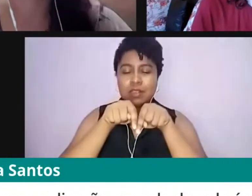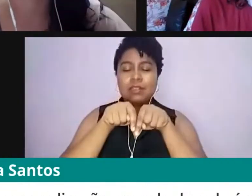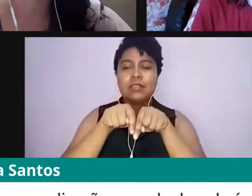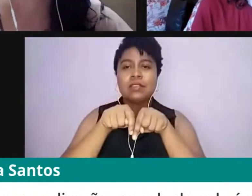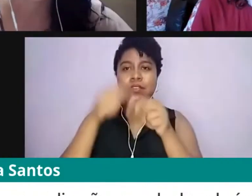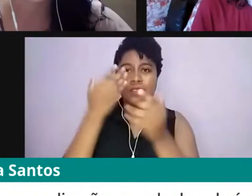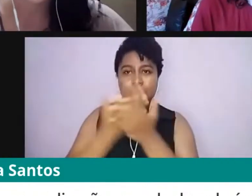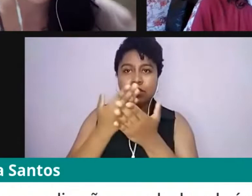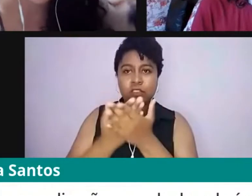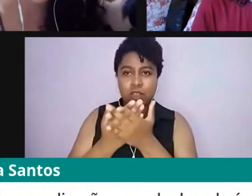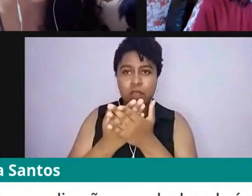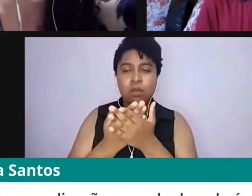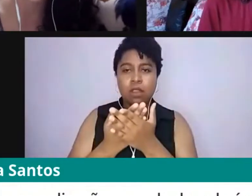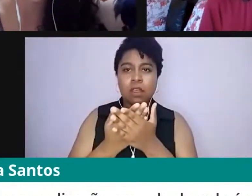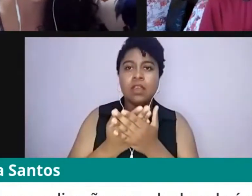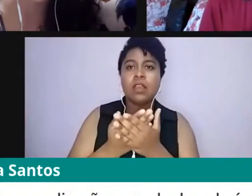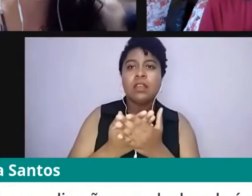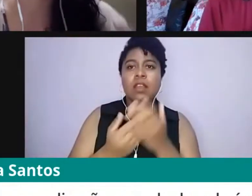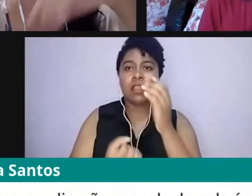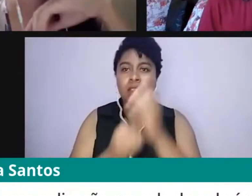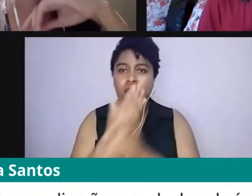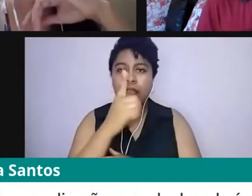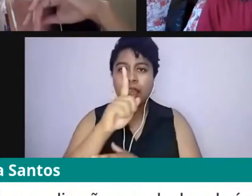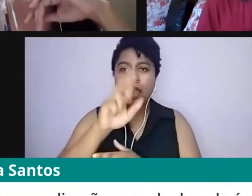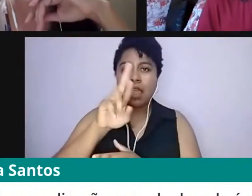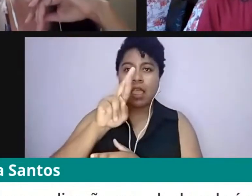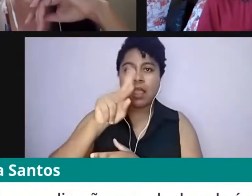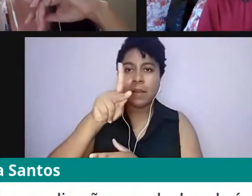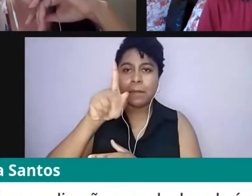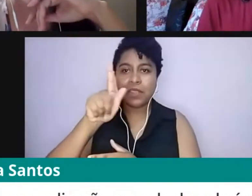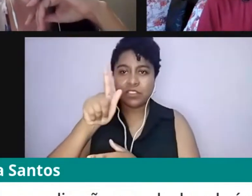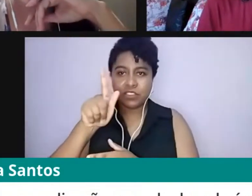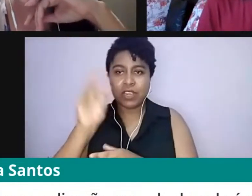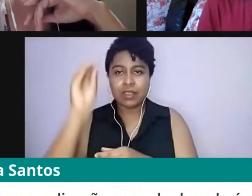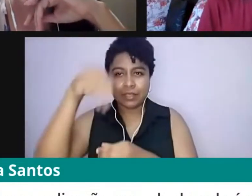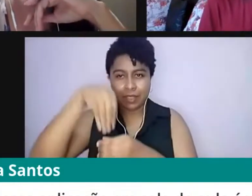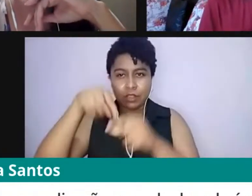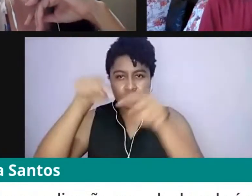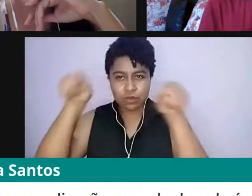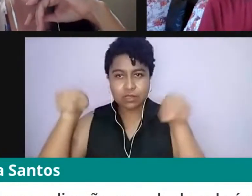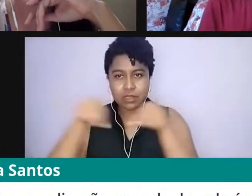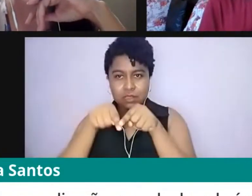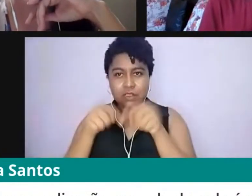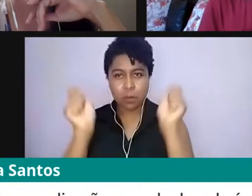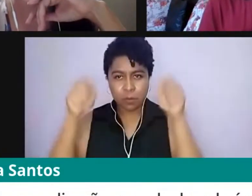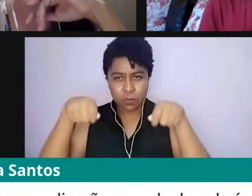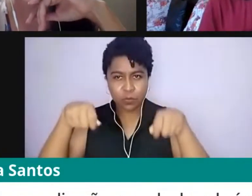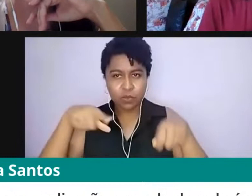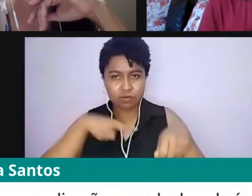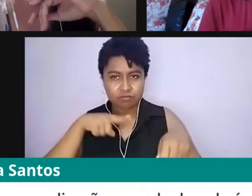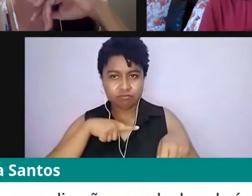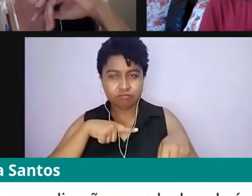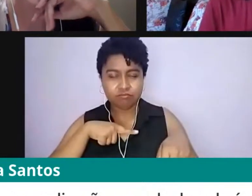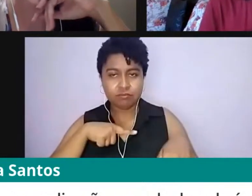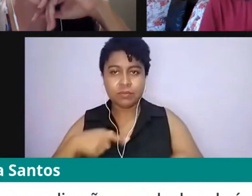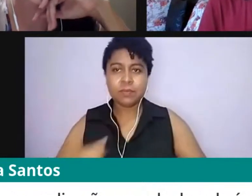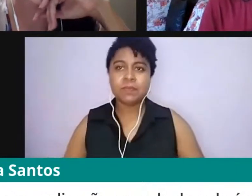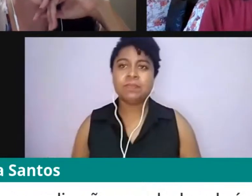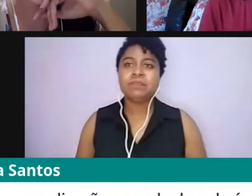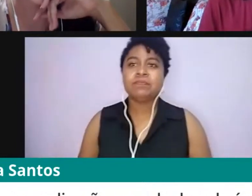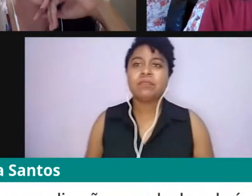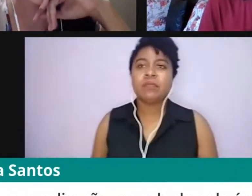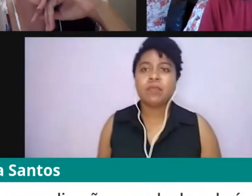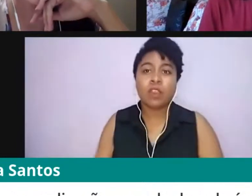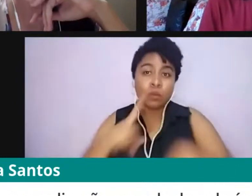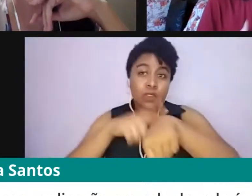define? Bem, eu diria que seria muito difícil se você tivesse apenas